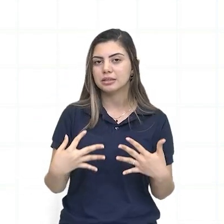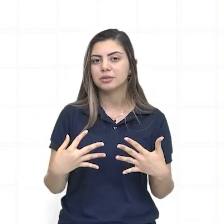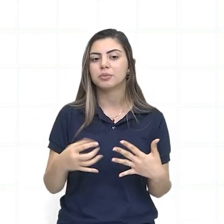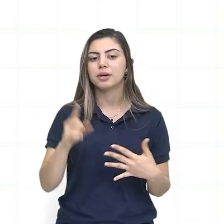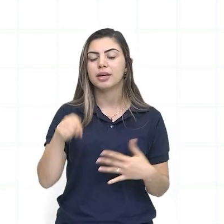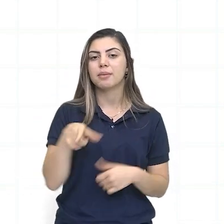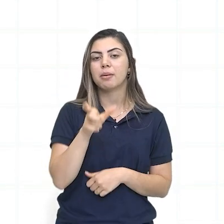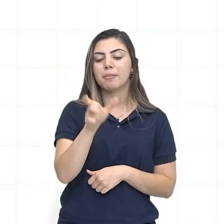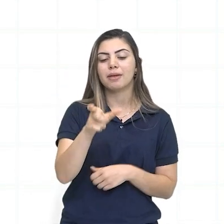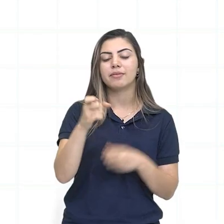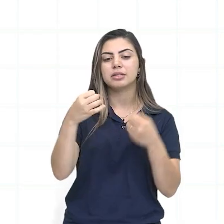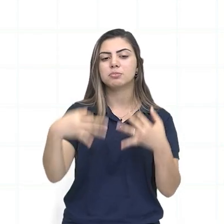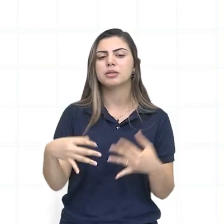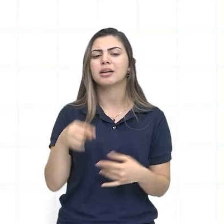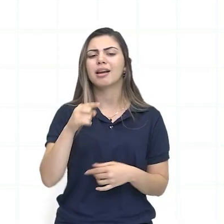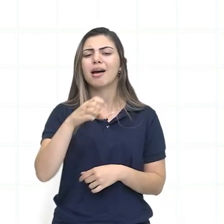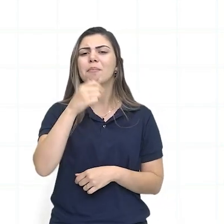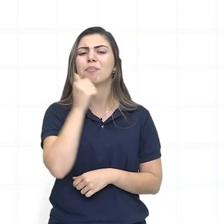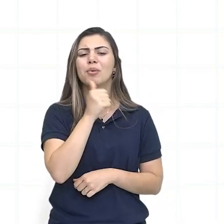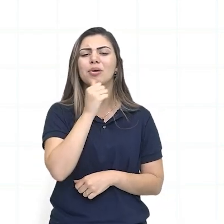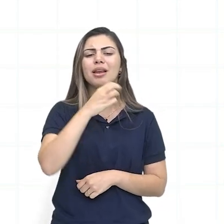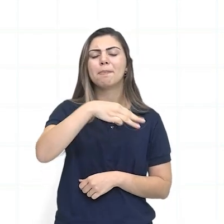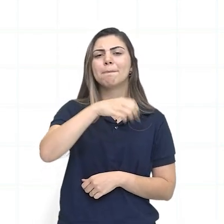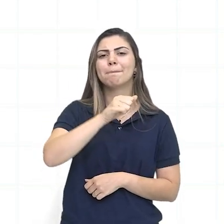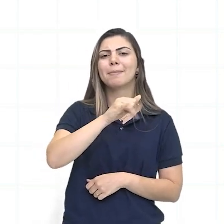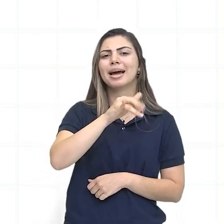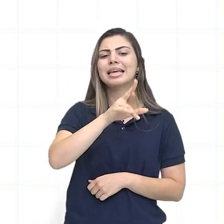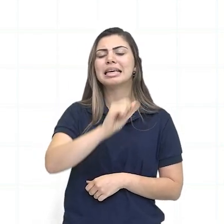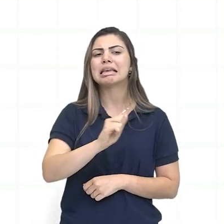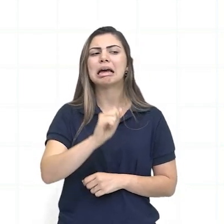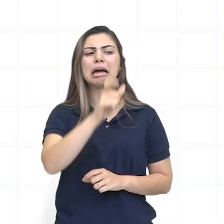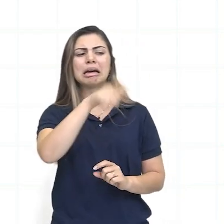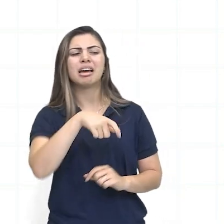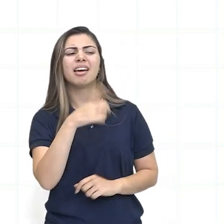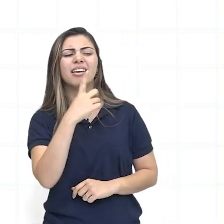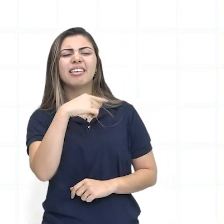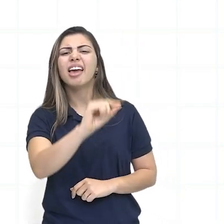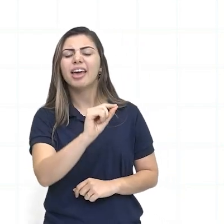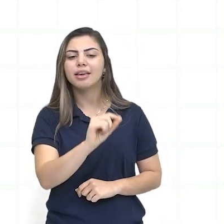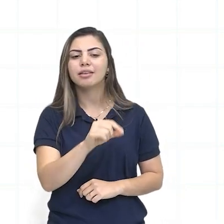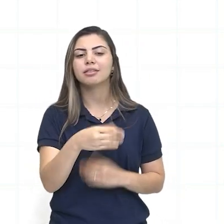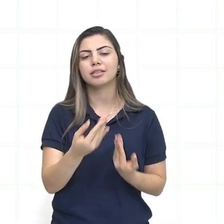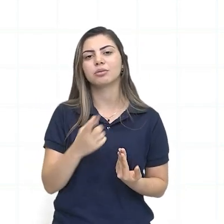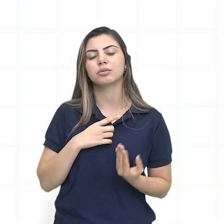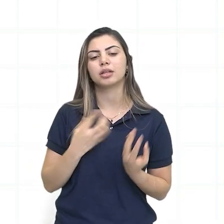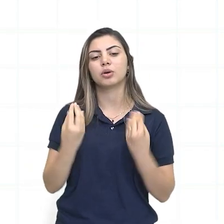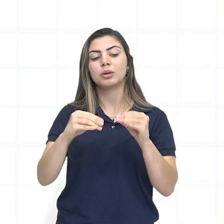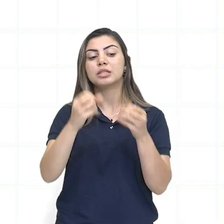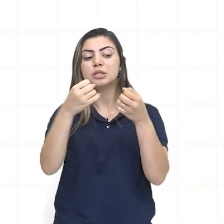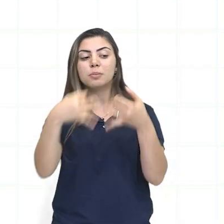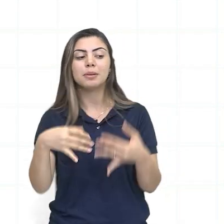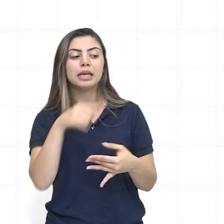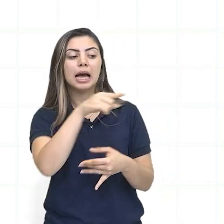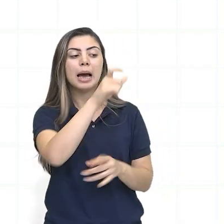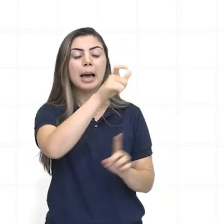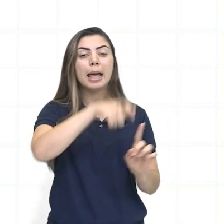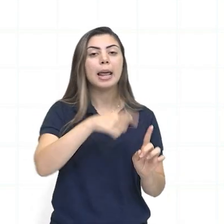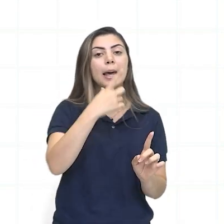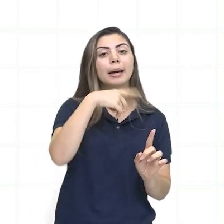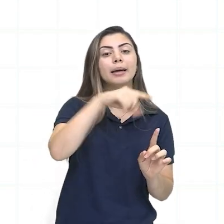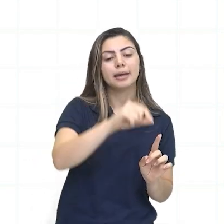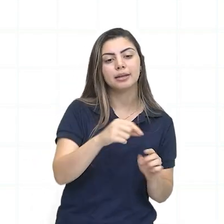que explica quem é a Maíra. A Maíra é a minha sobrinha. Então, uma expressão que